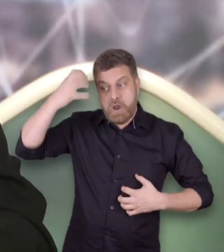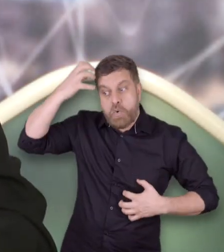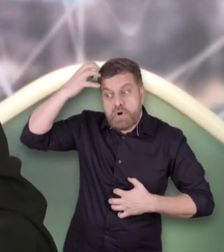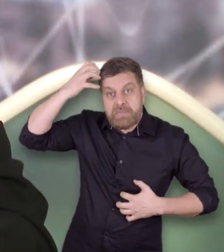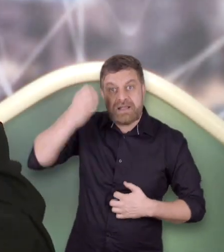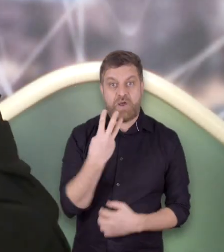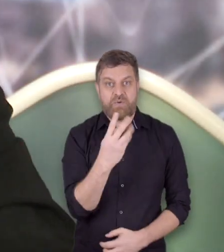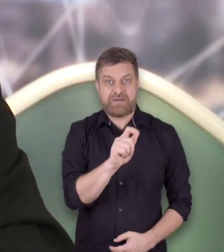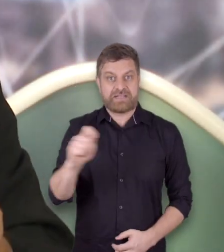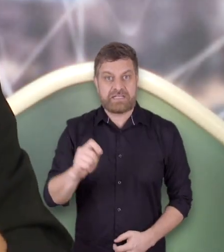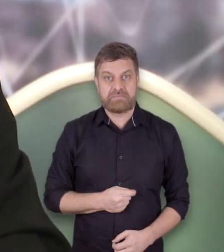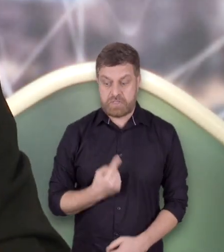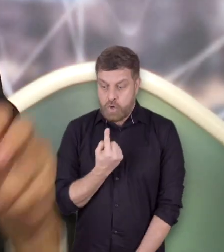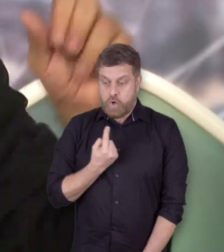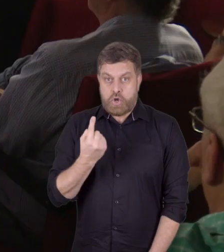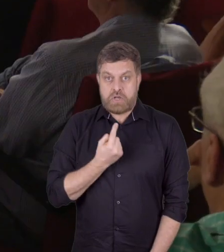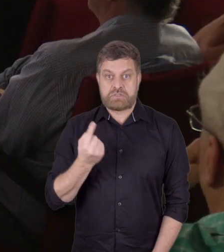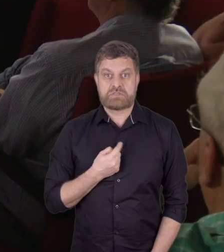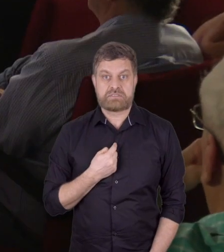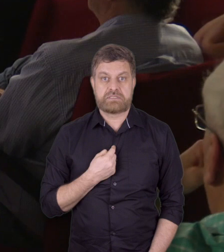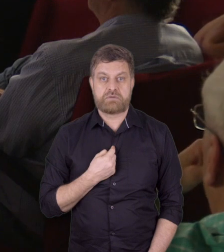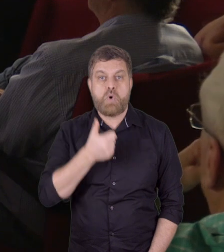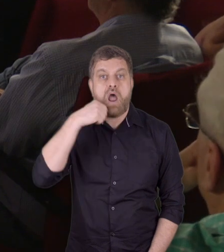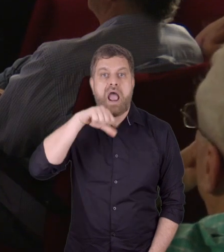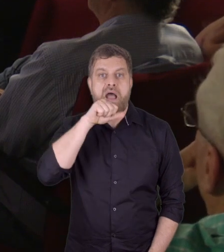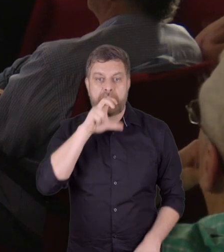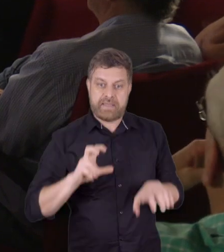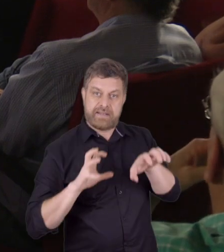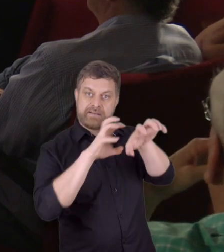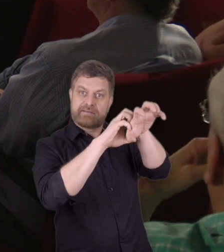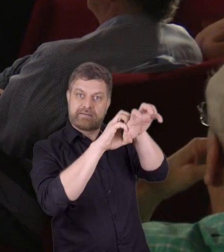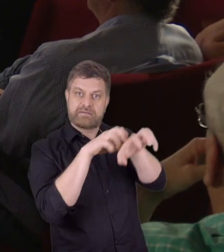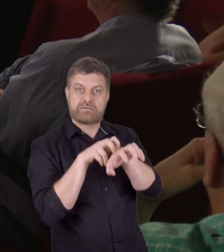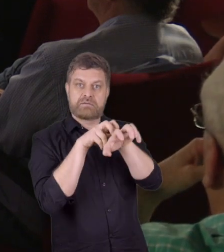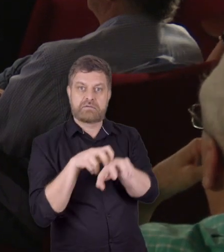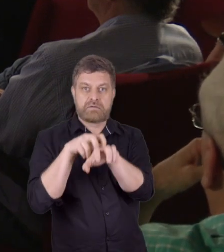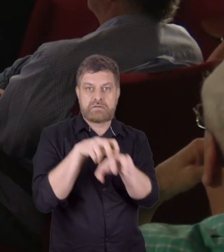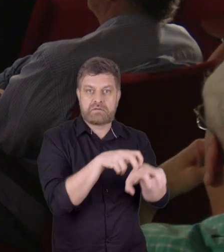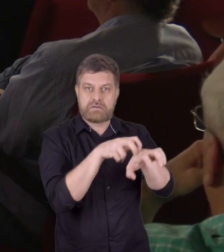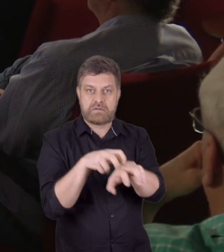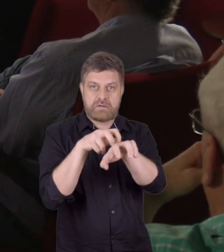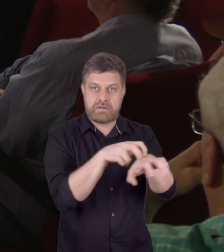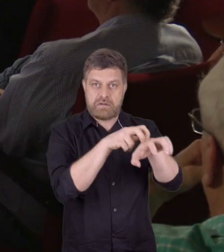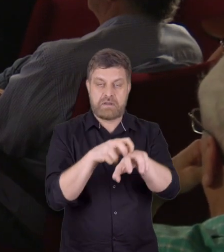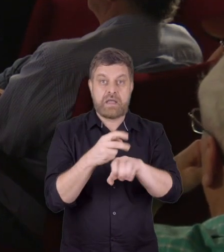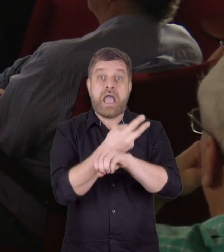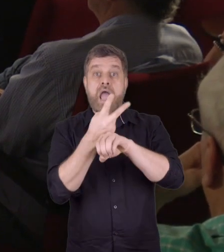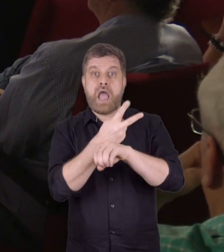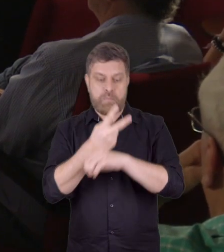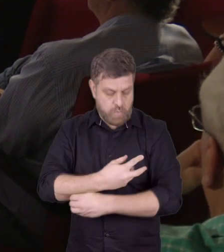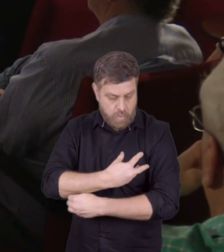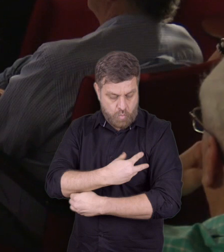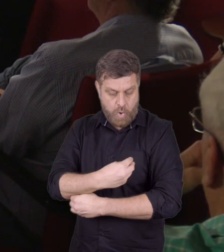3 meses ele é capaz de sozinho se pendurar no pelo da mãe, do corpo da mãe, espontaneamente ele busca o seio